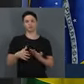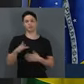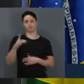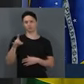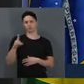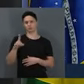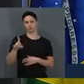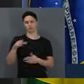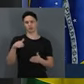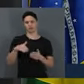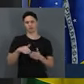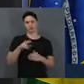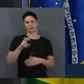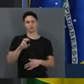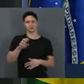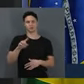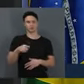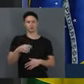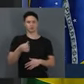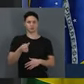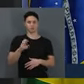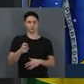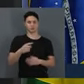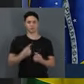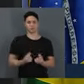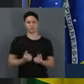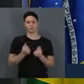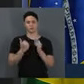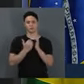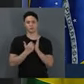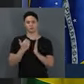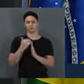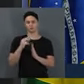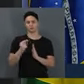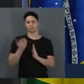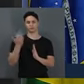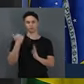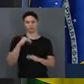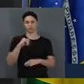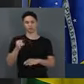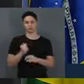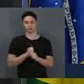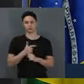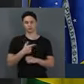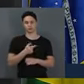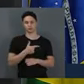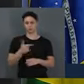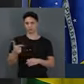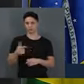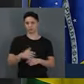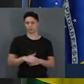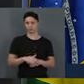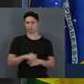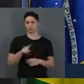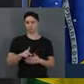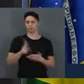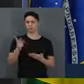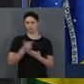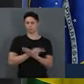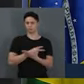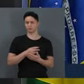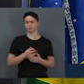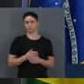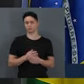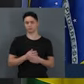a 5,65 maior valor nominal Desde janeiro de 2022 e isso ocorre